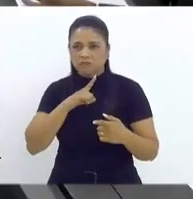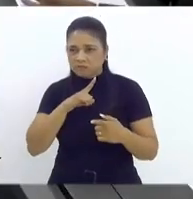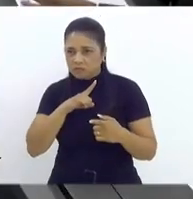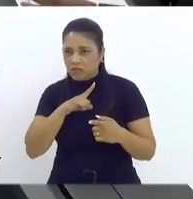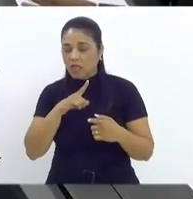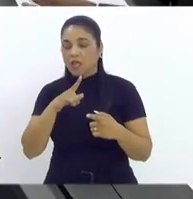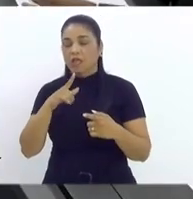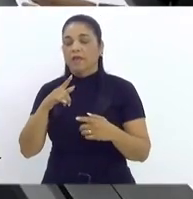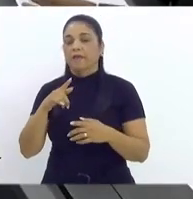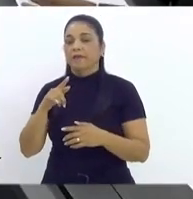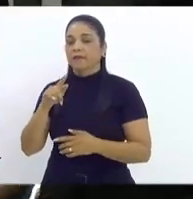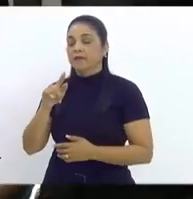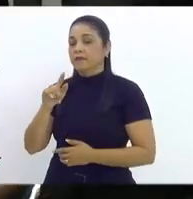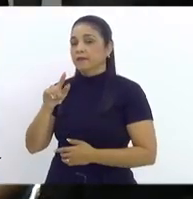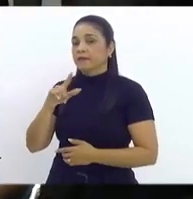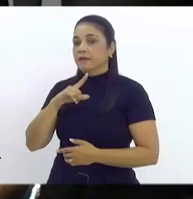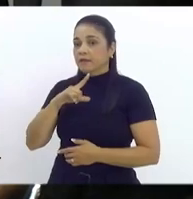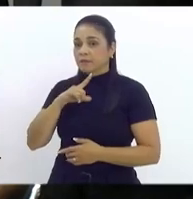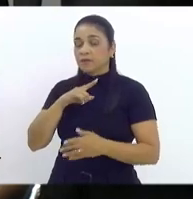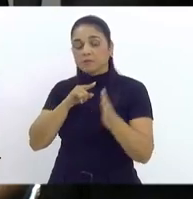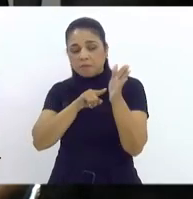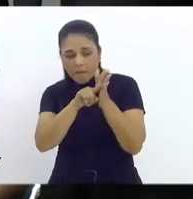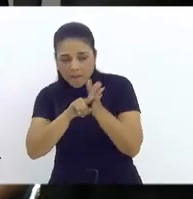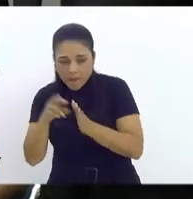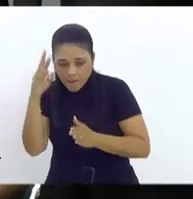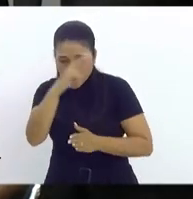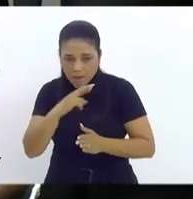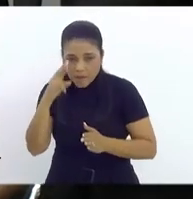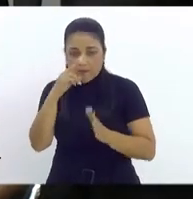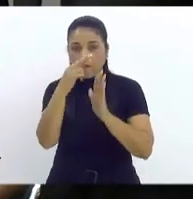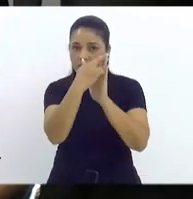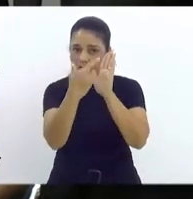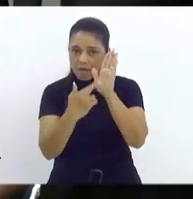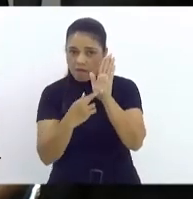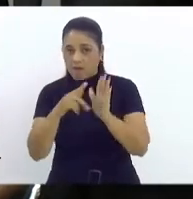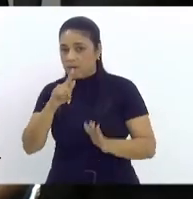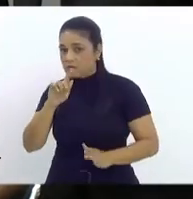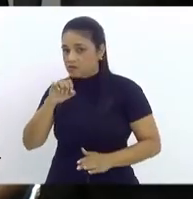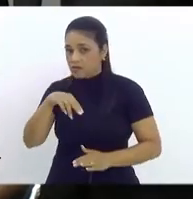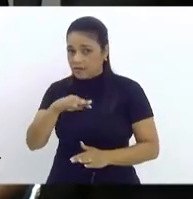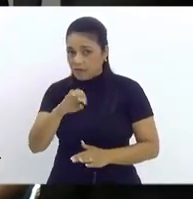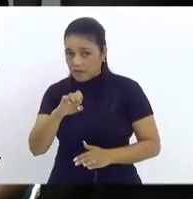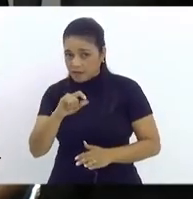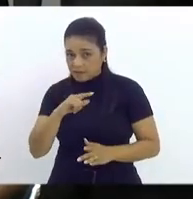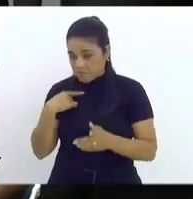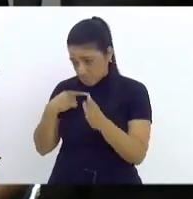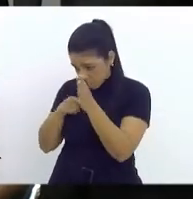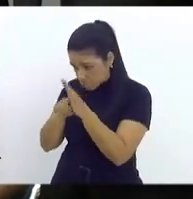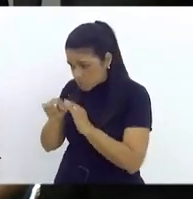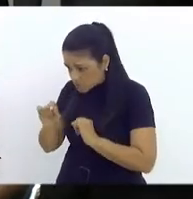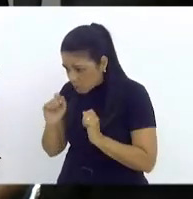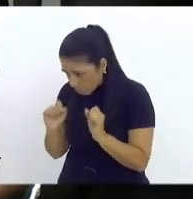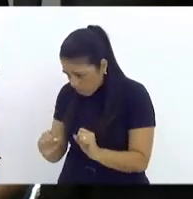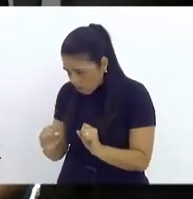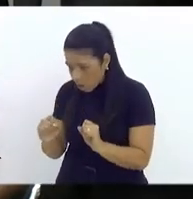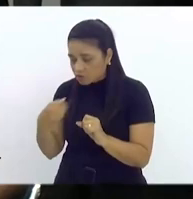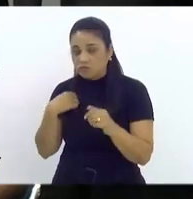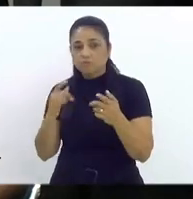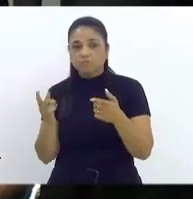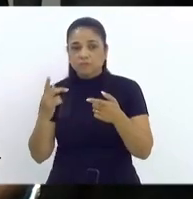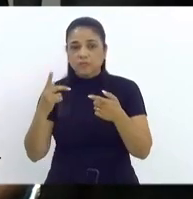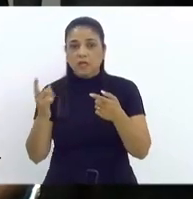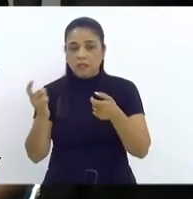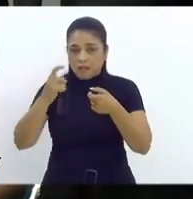ingerência da Genersa nesse sentido? Hoje a normativa da Genersa, ela identifica que só pode ser religado por